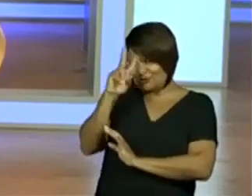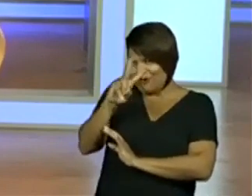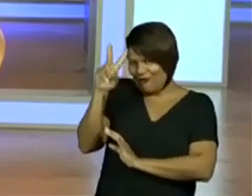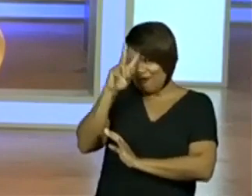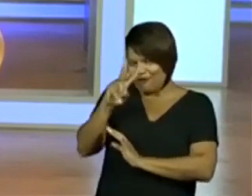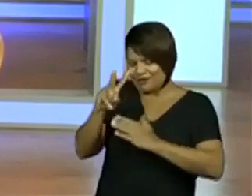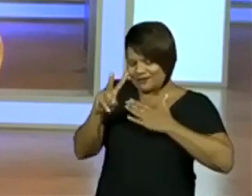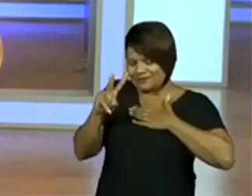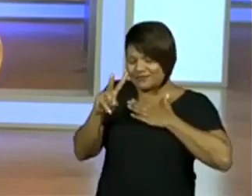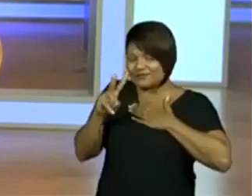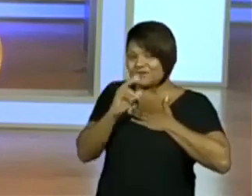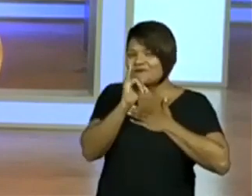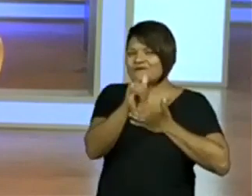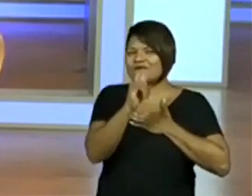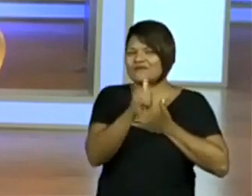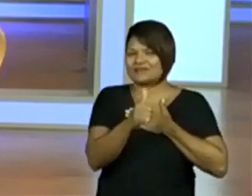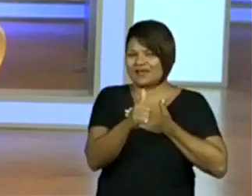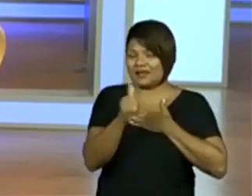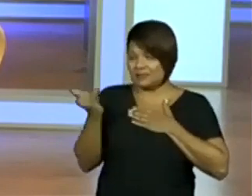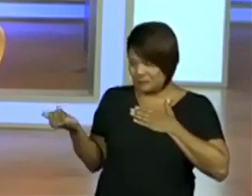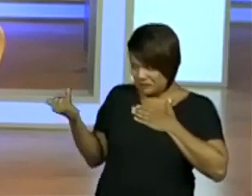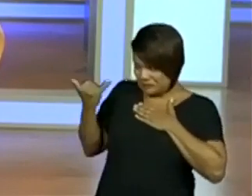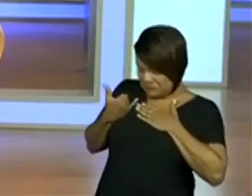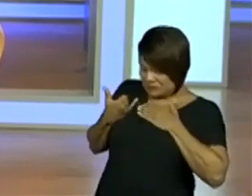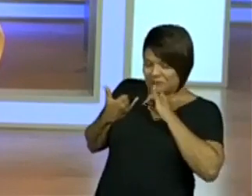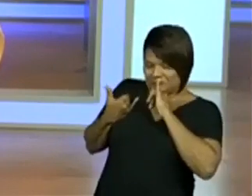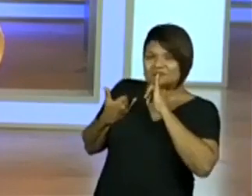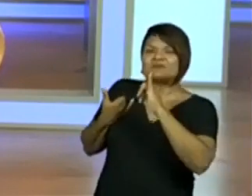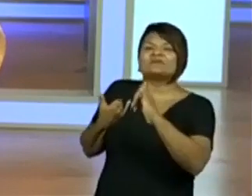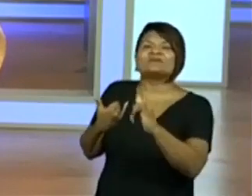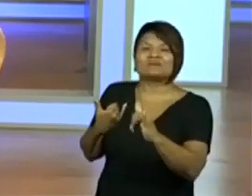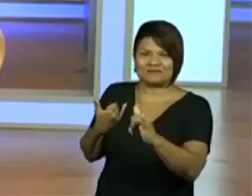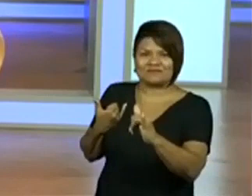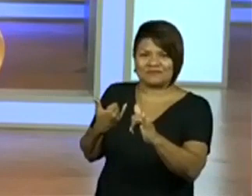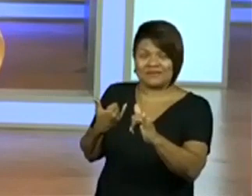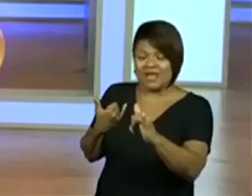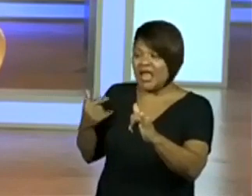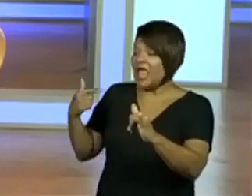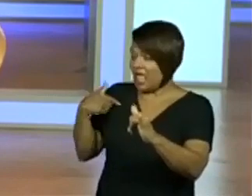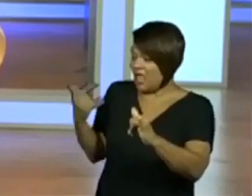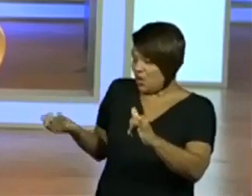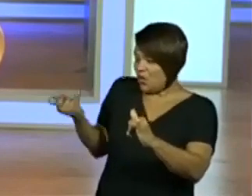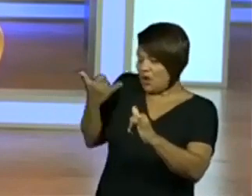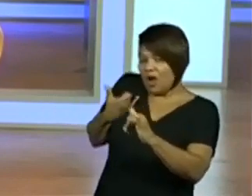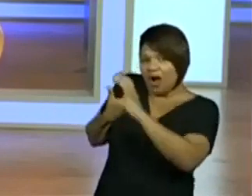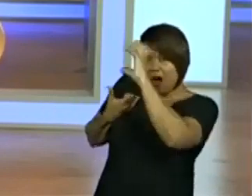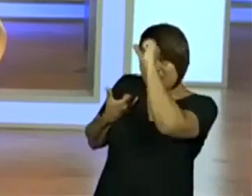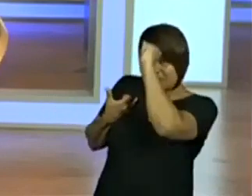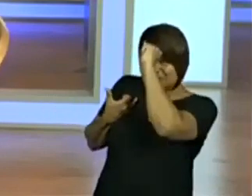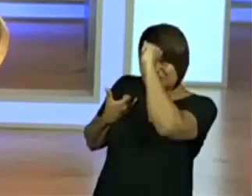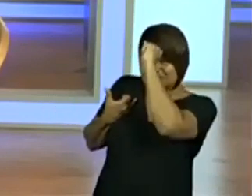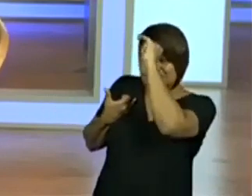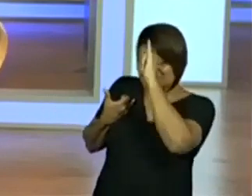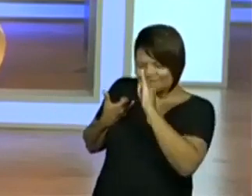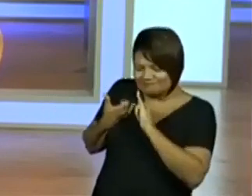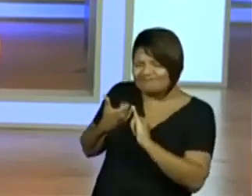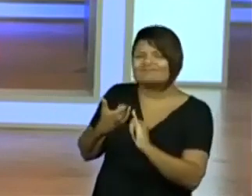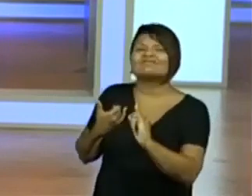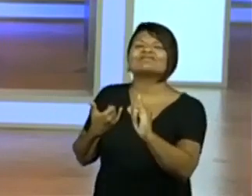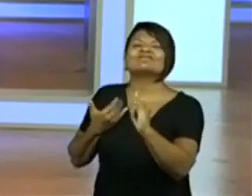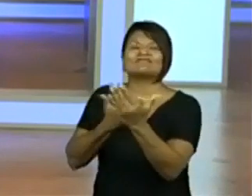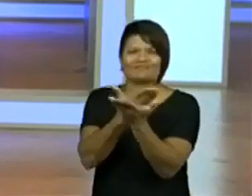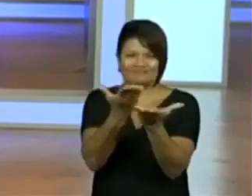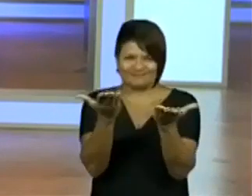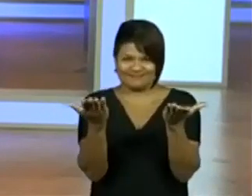meu reconto, a partir de tudo que eu aprendi com essa história.